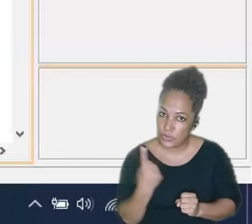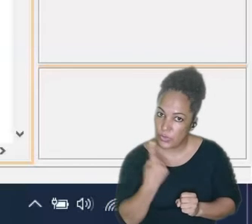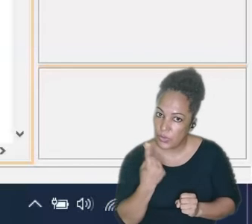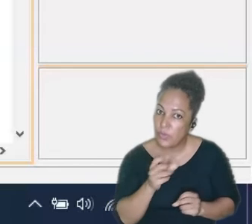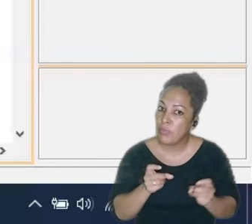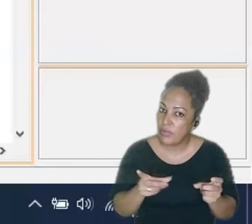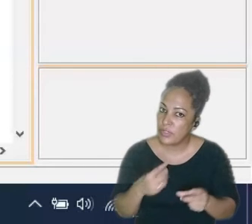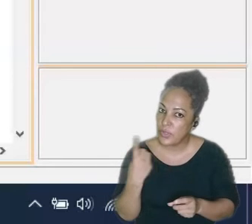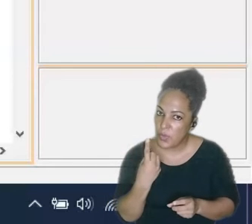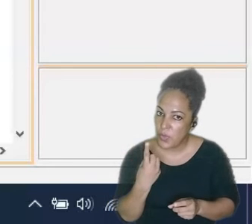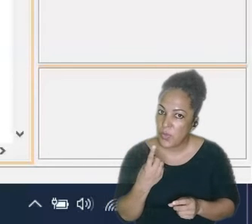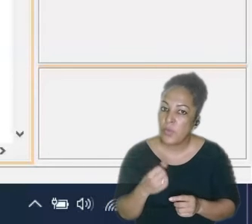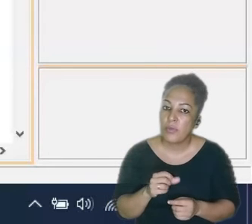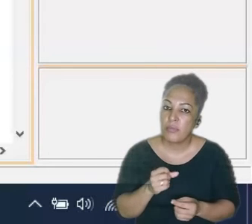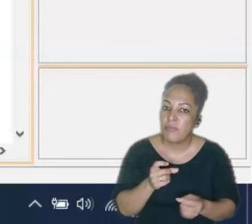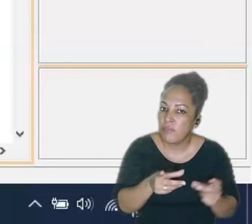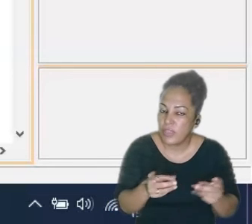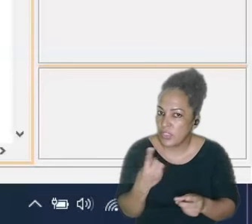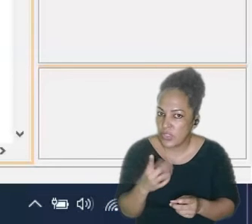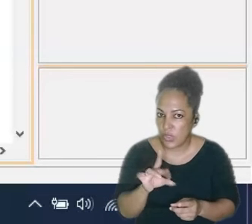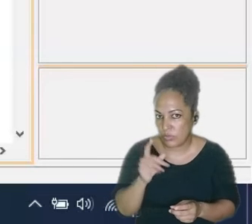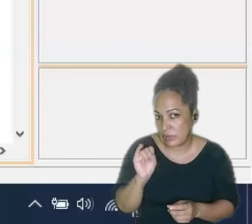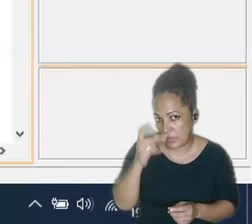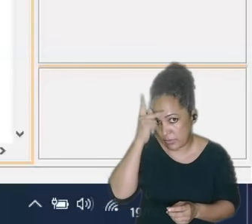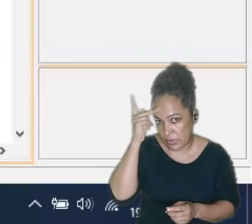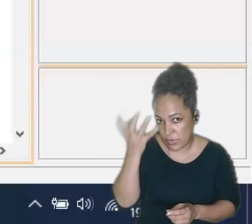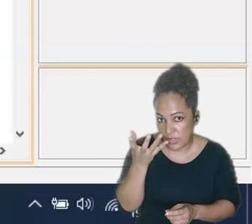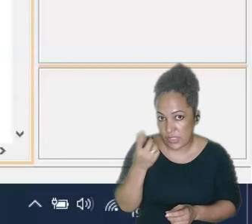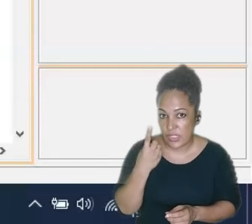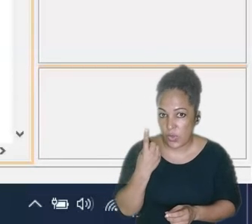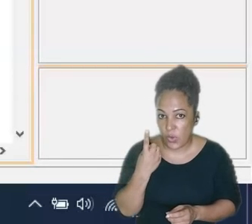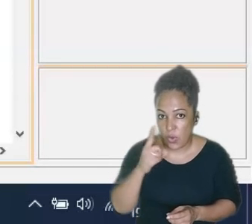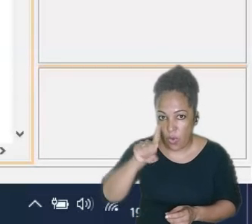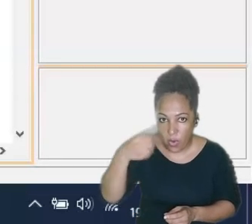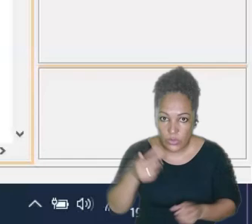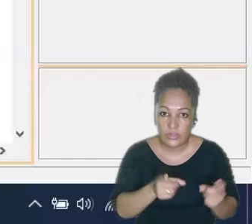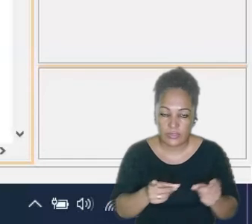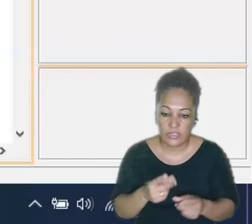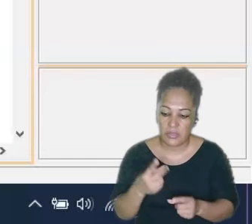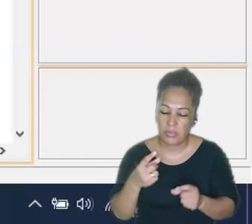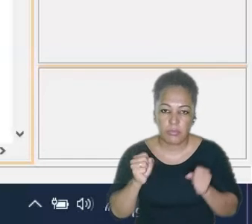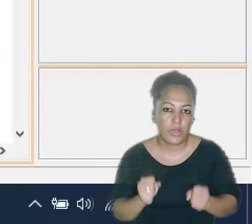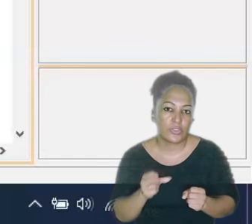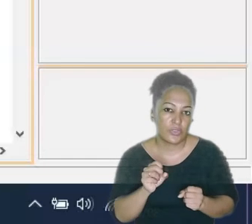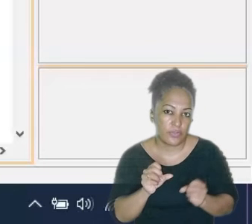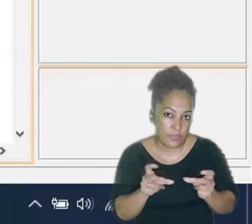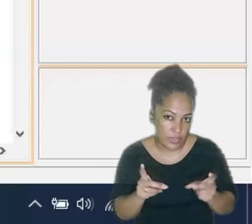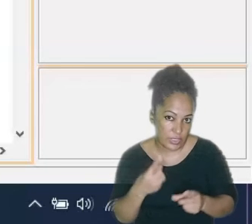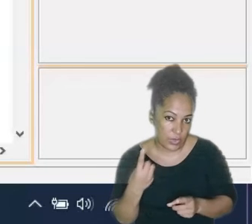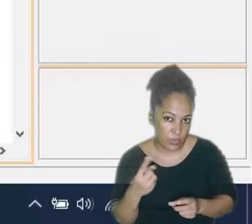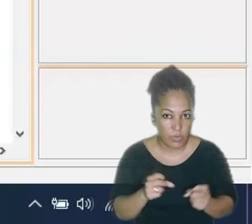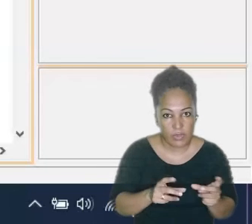pode fazer que uma venda somente uma passagem por vez. Então, se o cara quiser criar outra passagem, ele cria uma outra